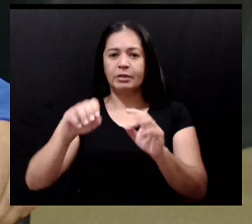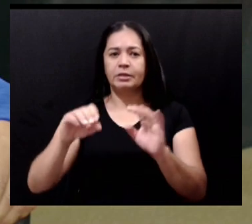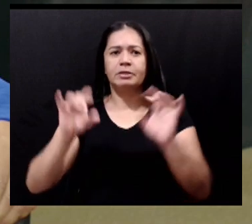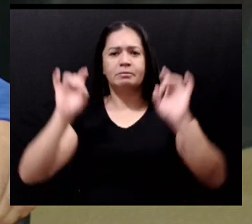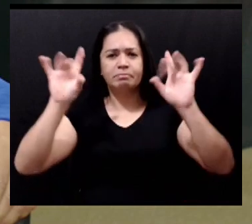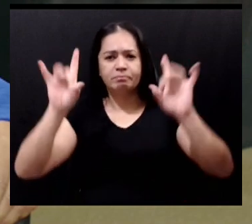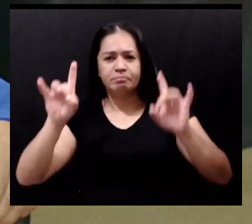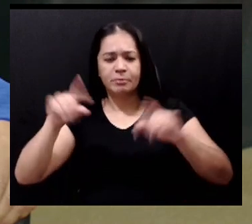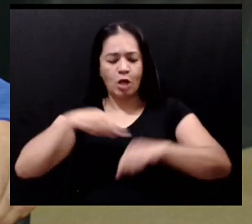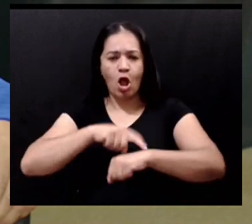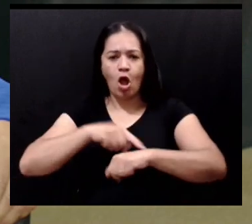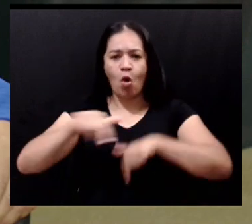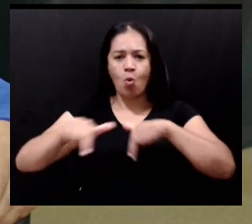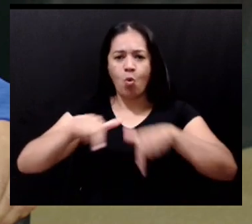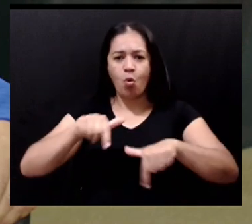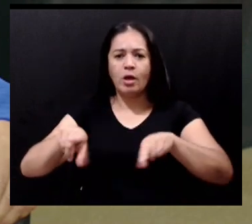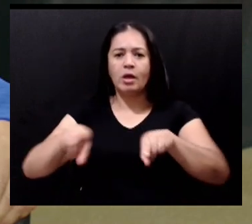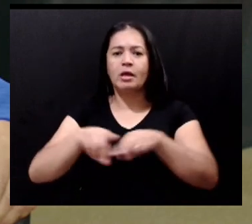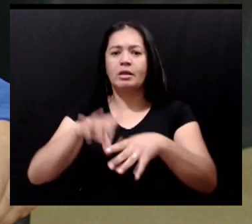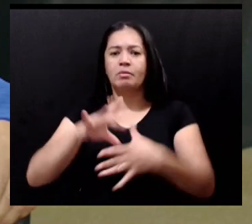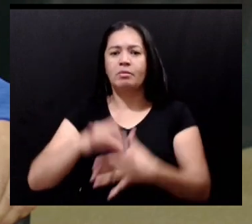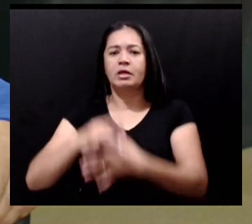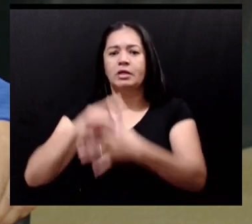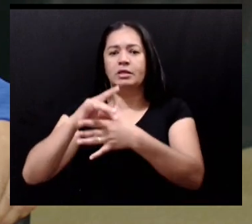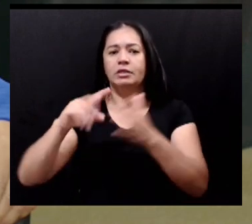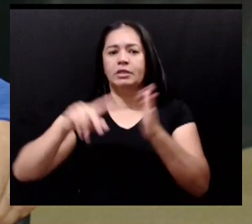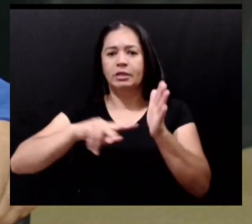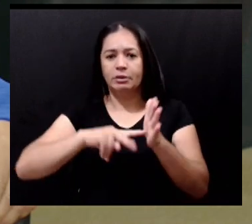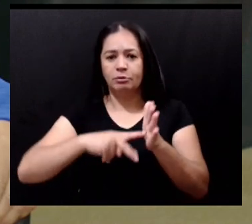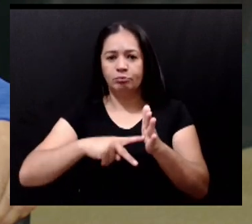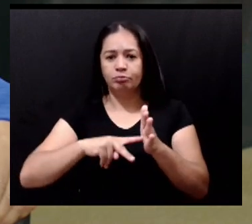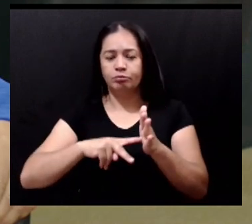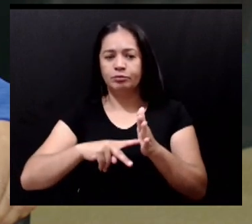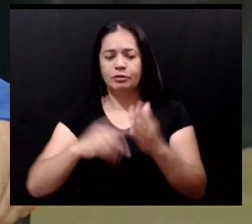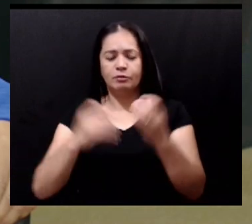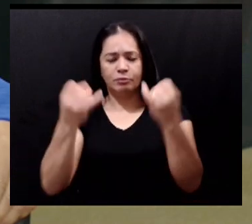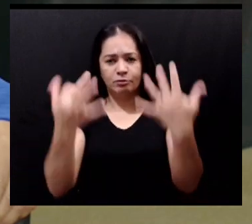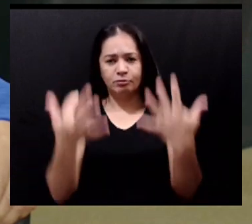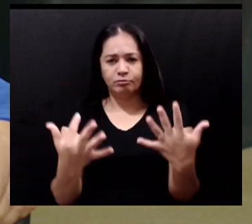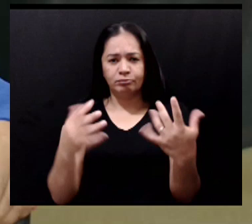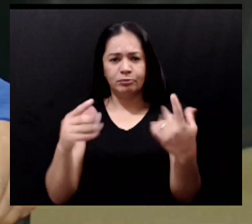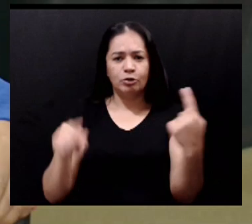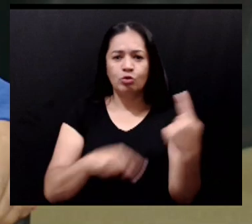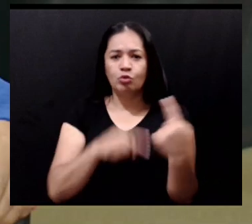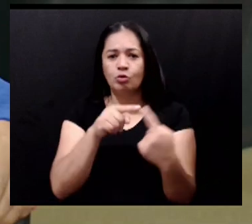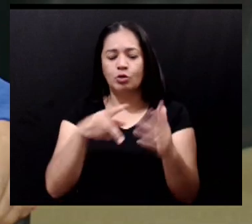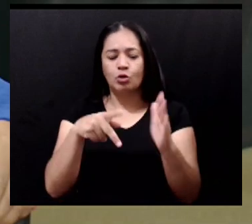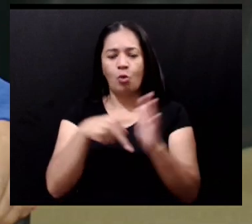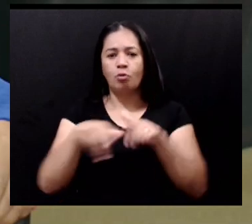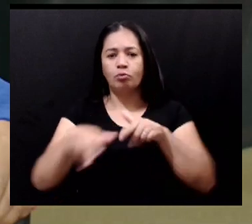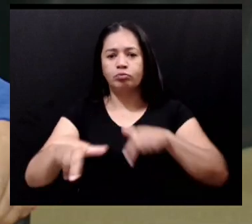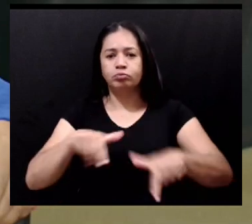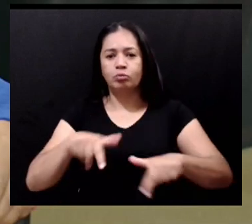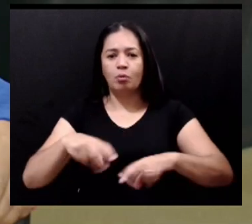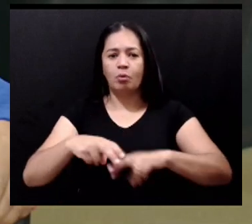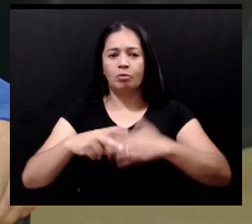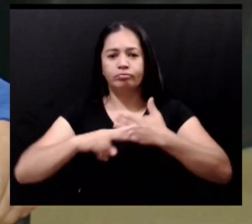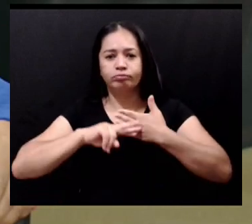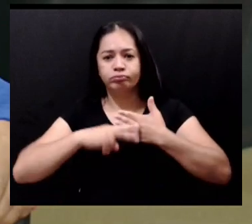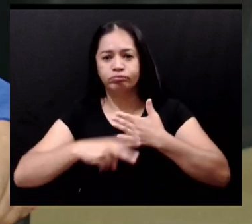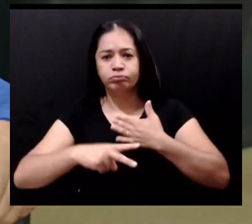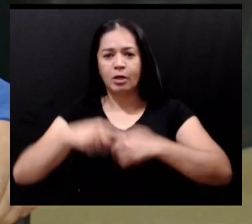lideranças sindicais que vão tratar da perspectiva dos trabalhadores sobre os efeitos da carga horária atual